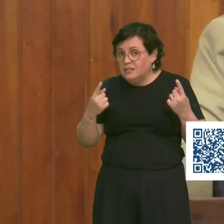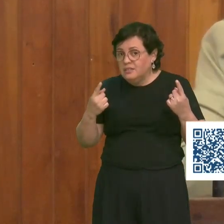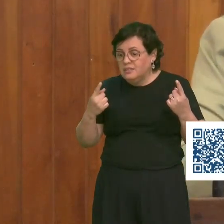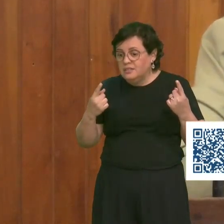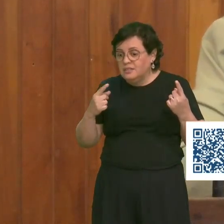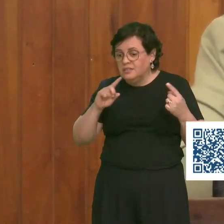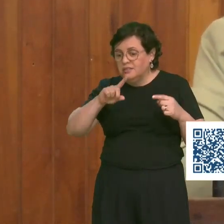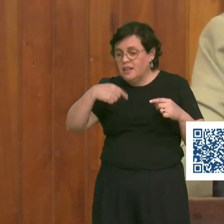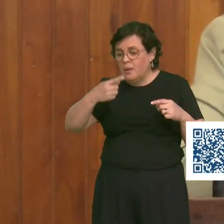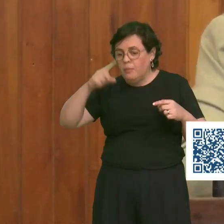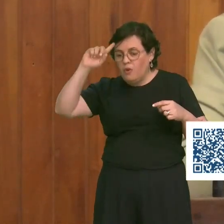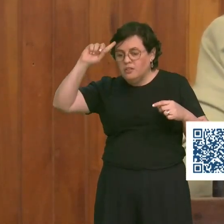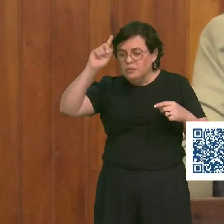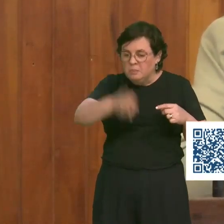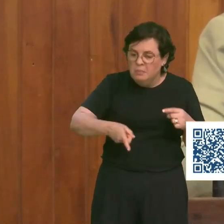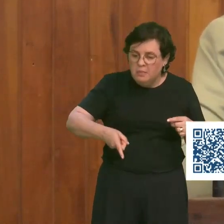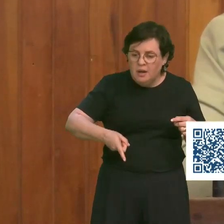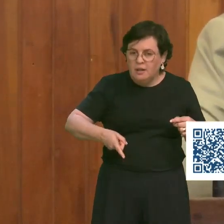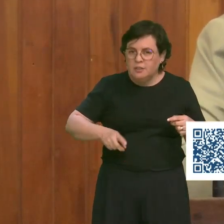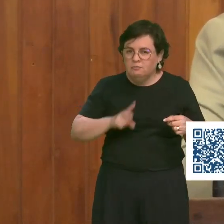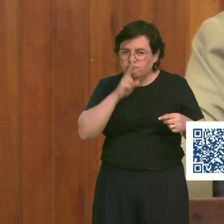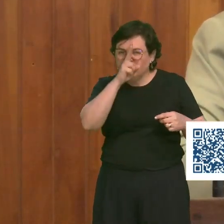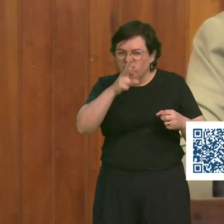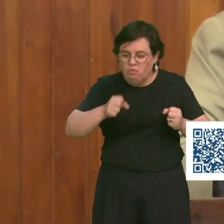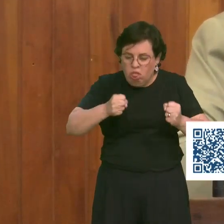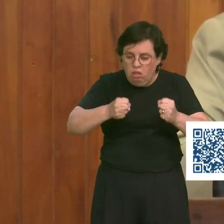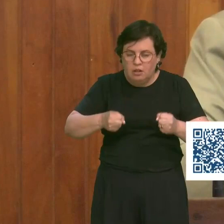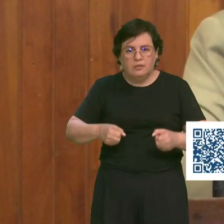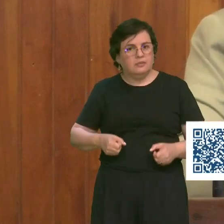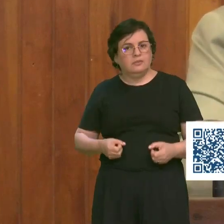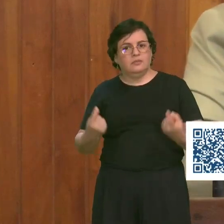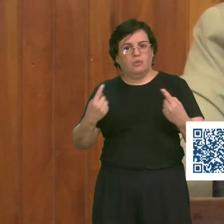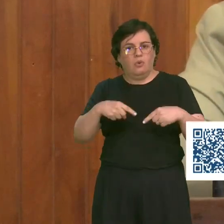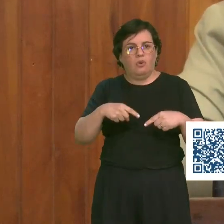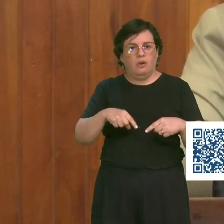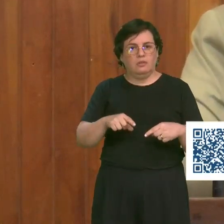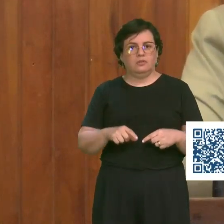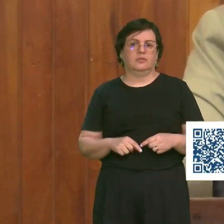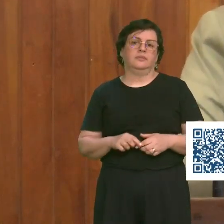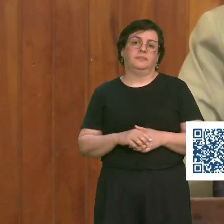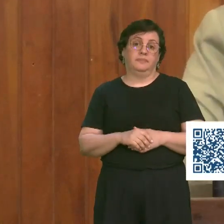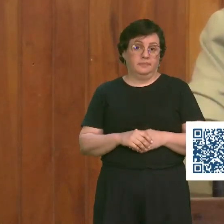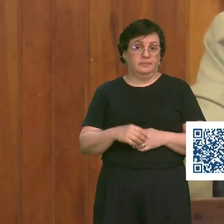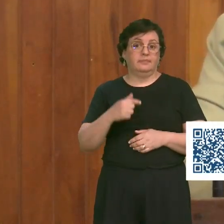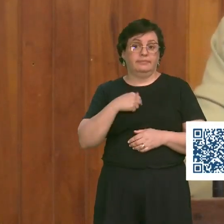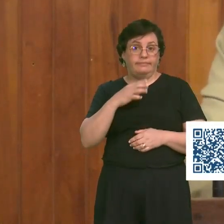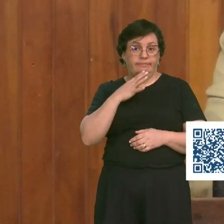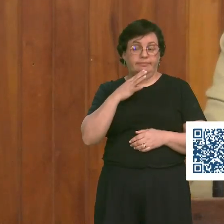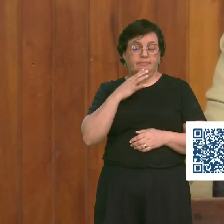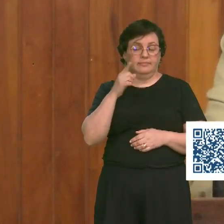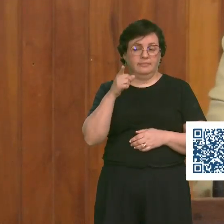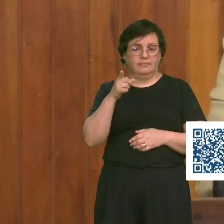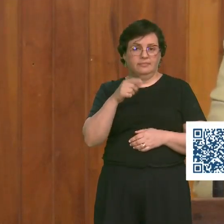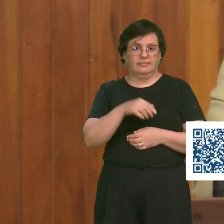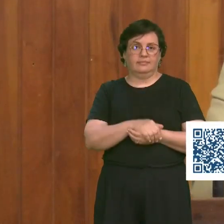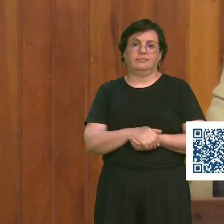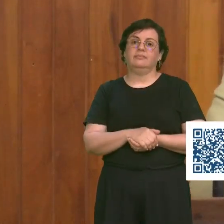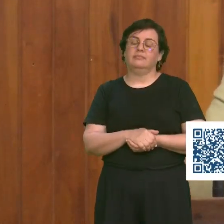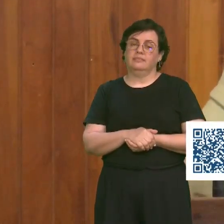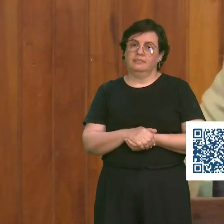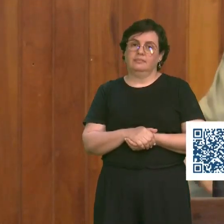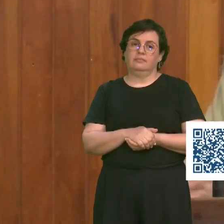pitbull para cima dos adversários fomenta incentiva eu conheço modos operante dele conheço